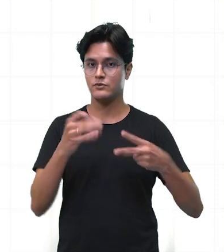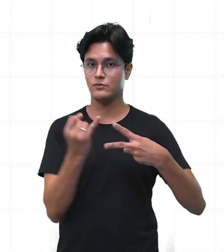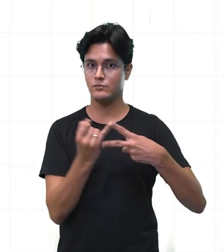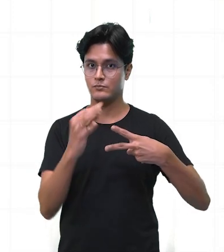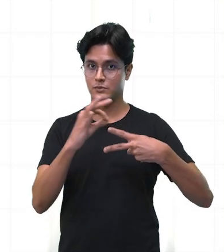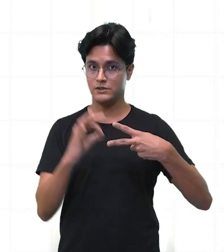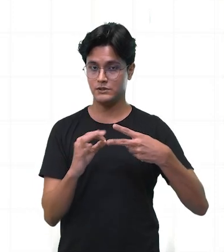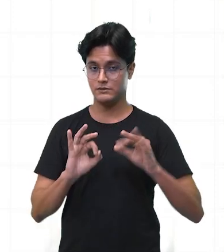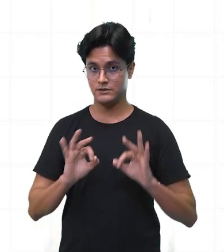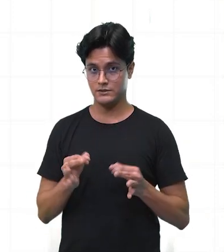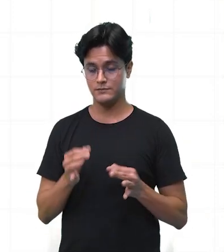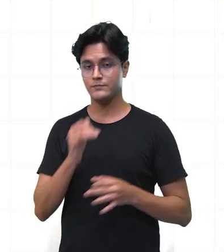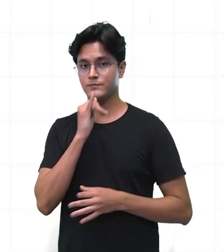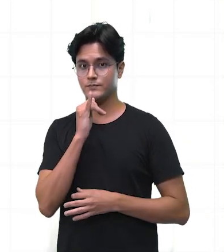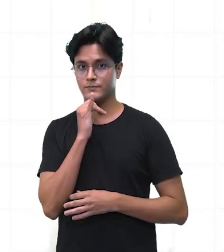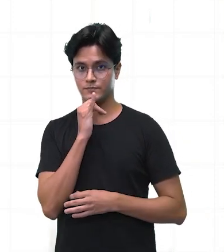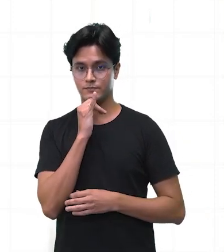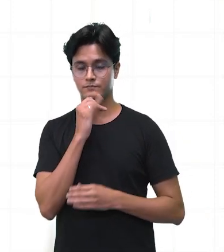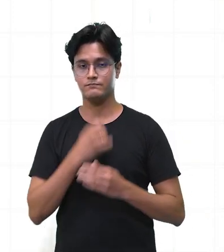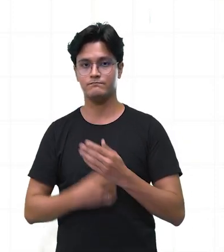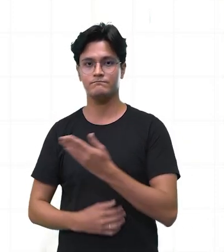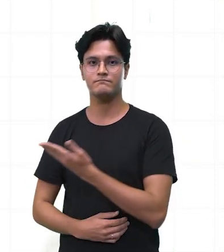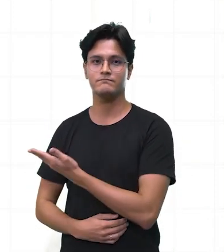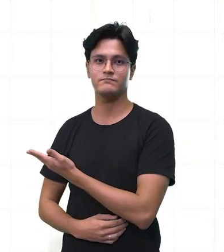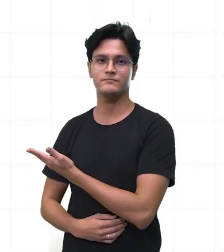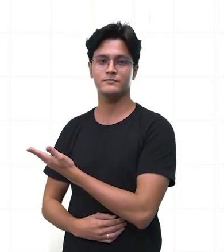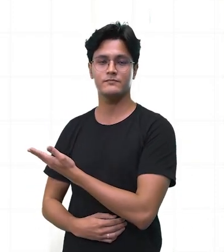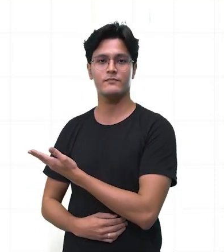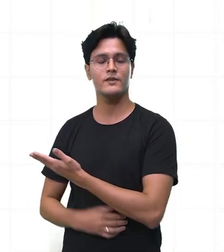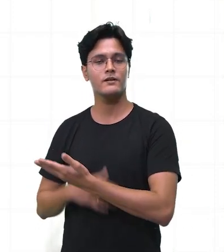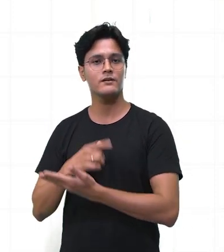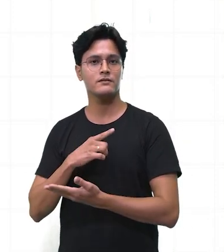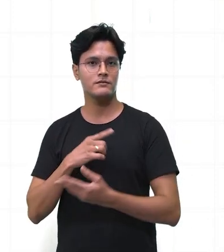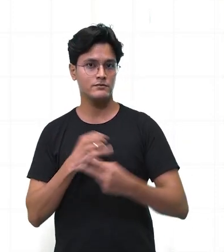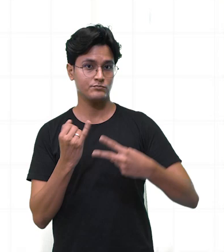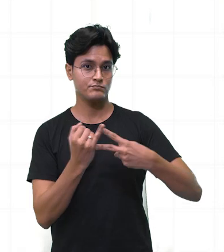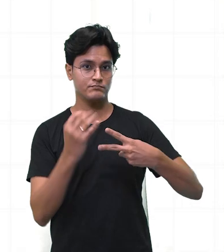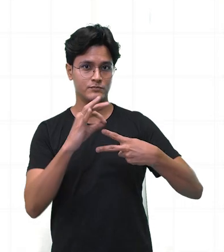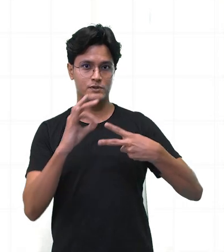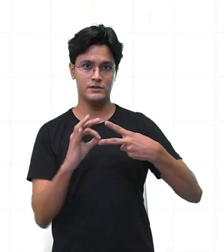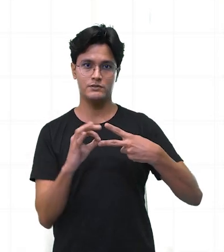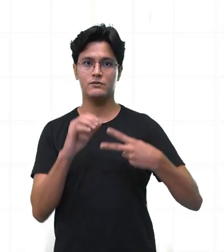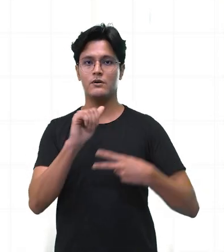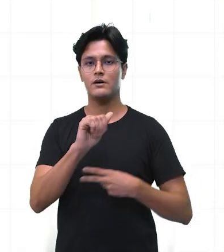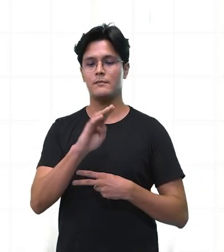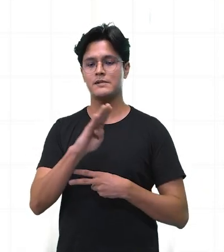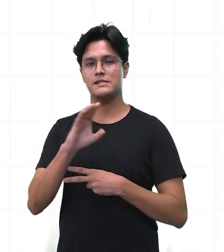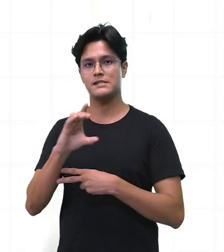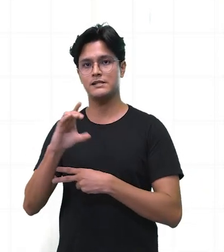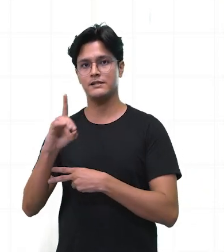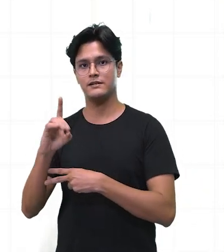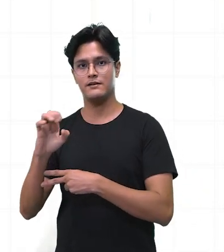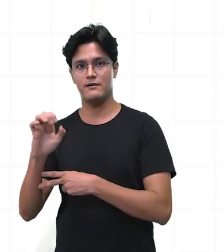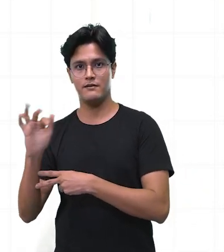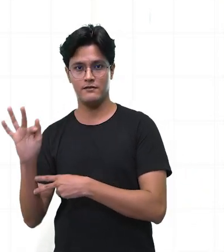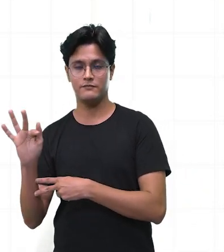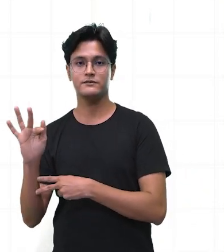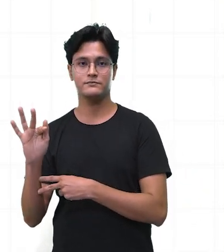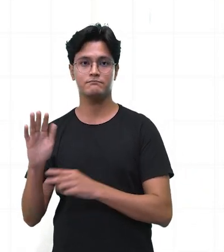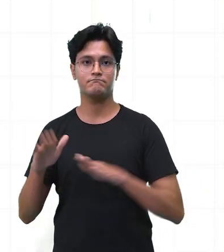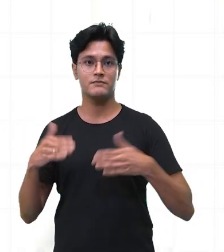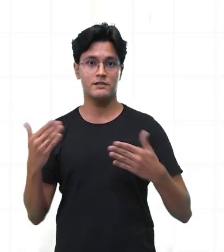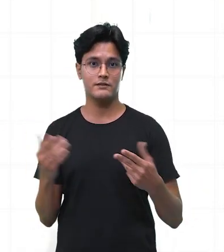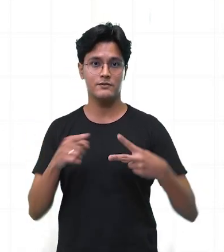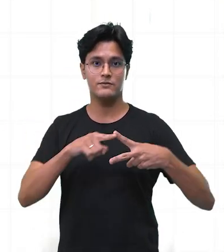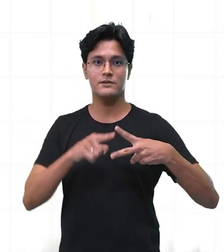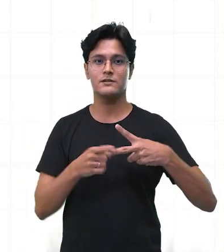para exemplificar, nós trouxemos aqui um polígono. Nós temos aí, ó, o polígono ABCDEF. Então, o